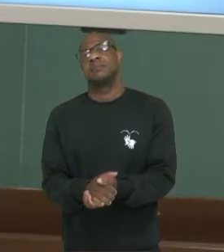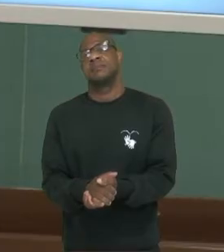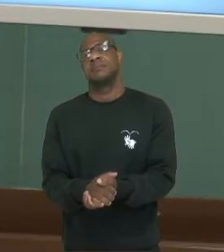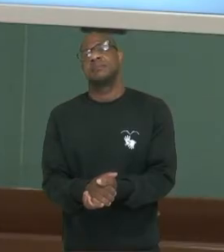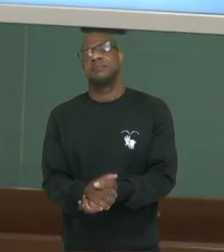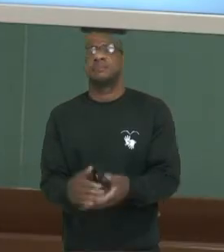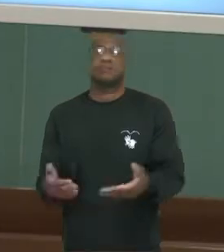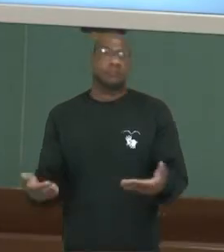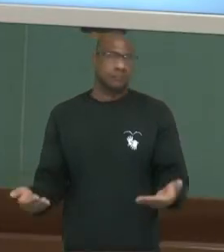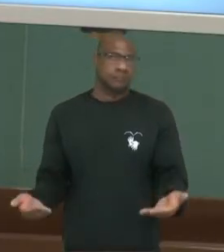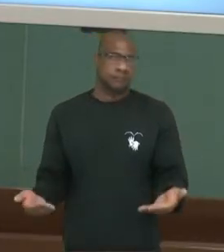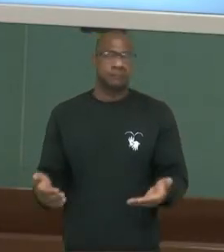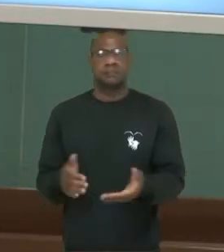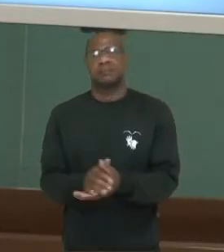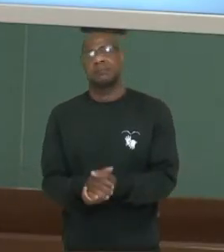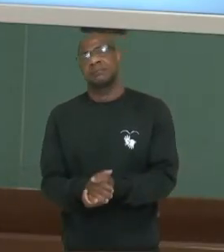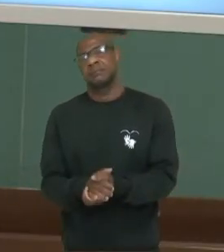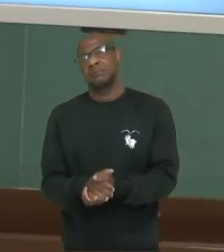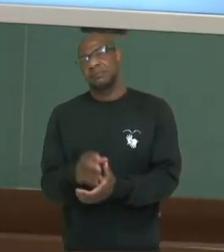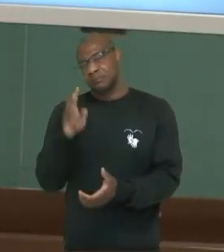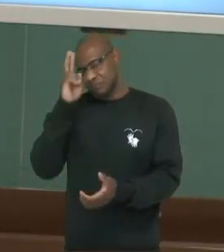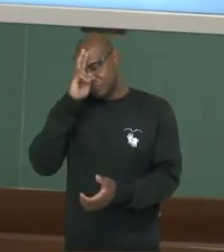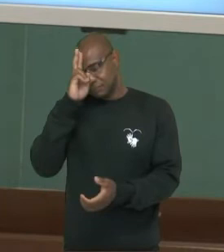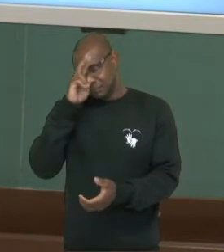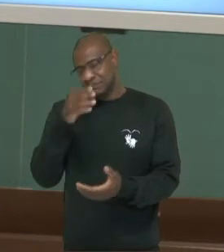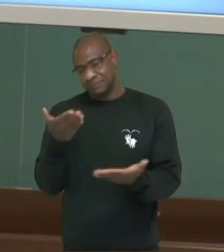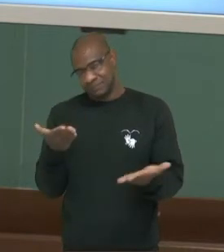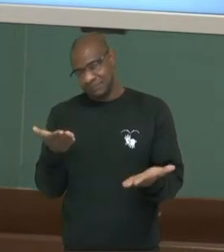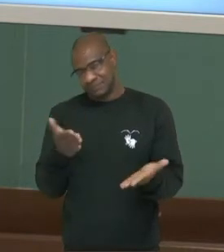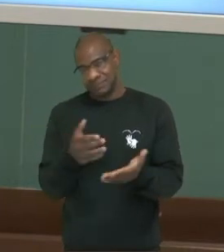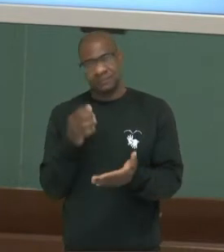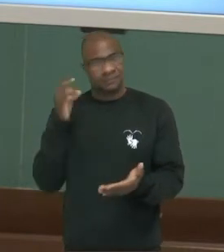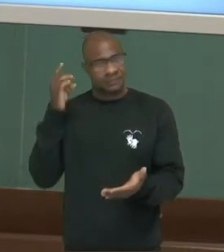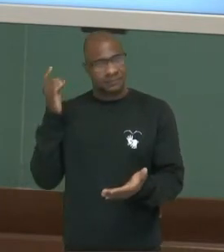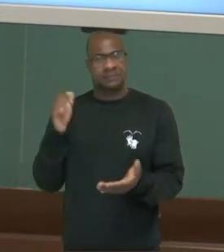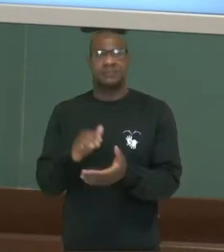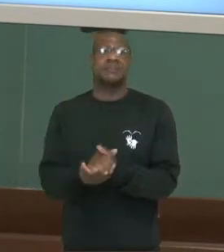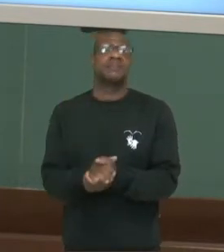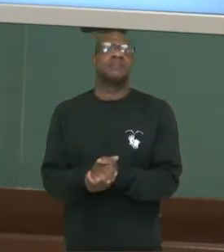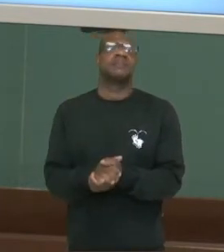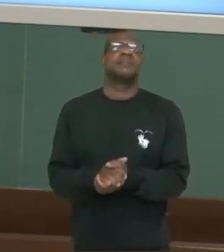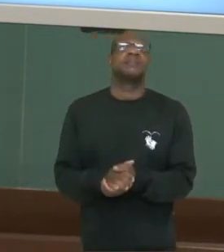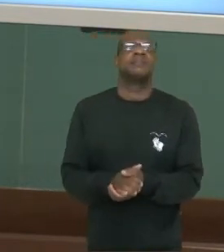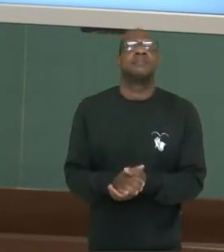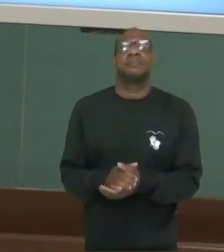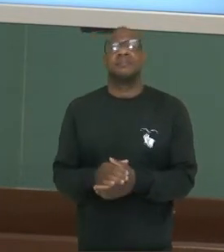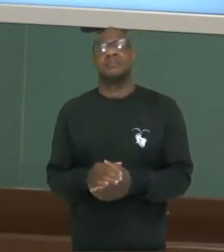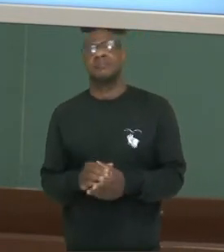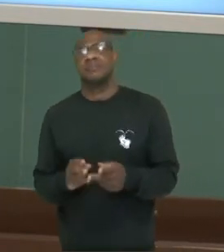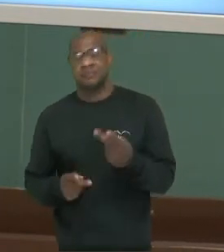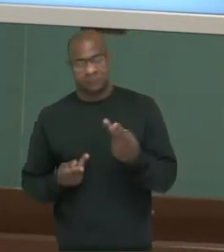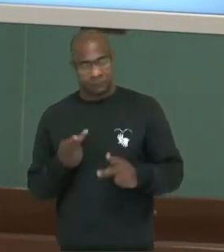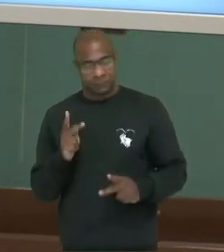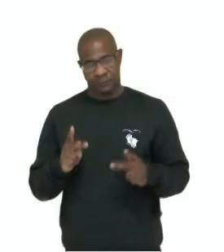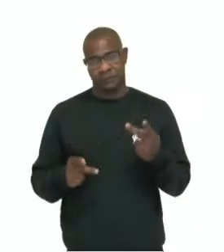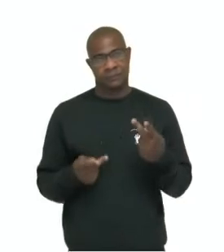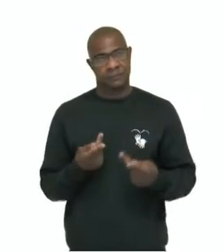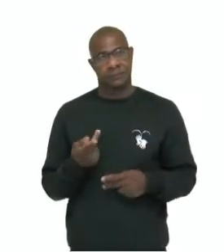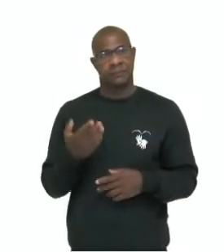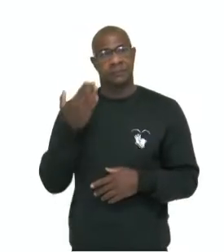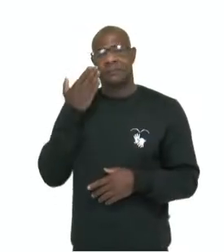E aí, conseguiu lembrar? Conseguiu anotar? Tava fácil, né? Eu tinha falado. Então, olha, os hormônios hipofisários